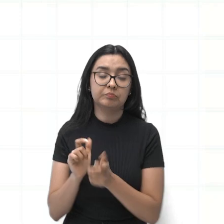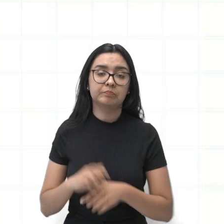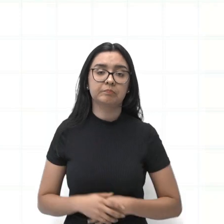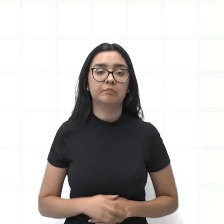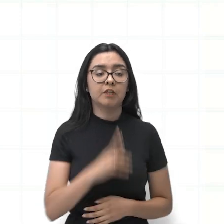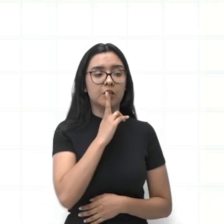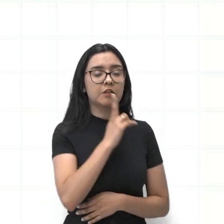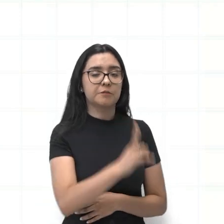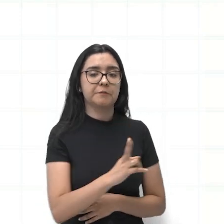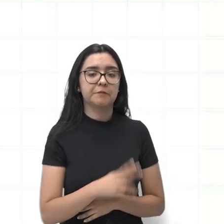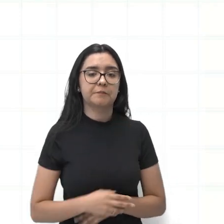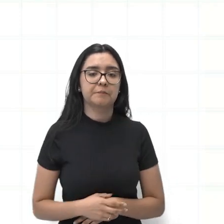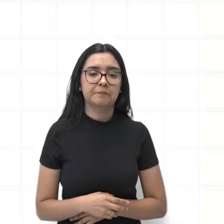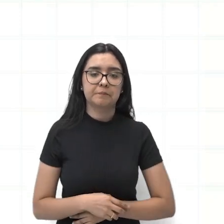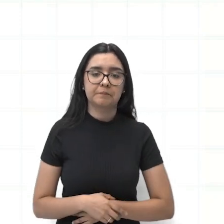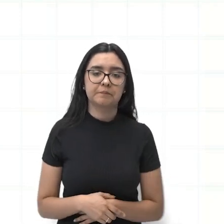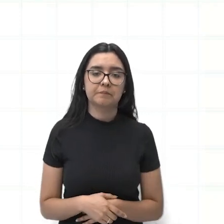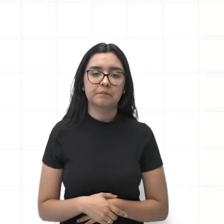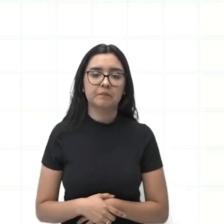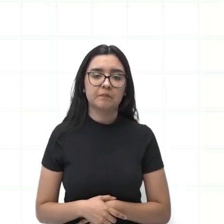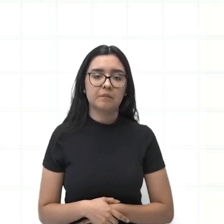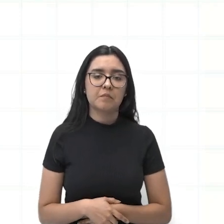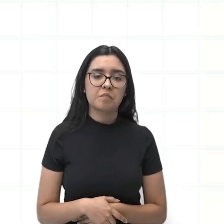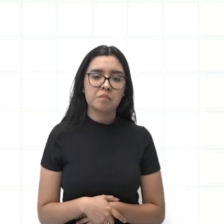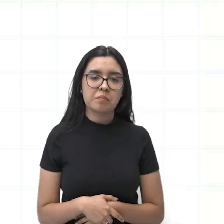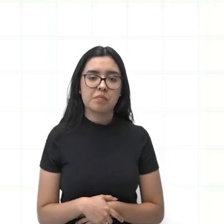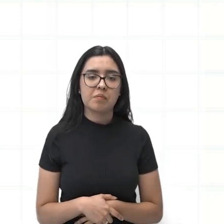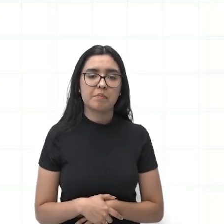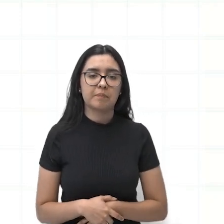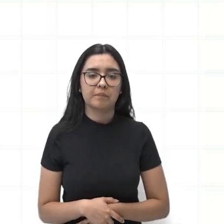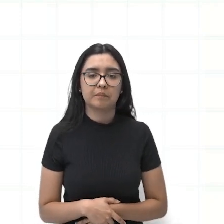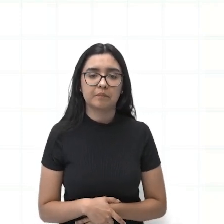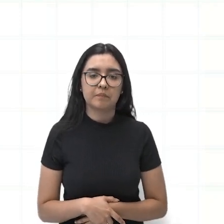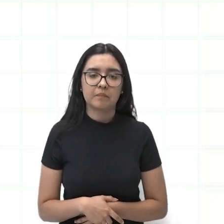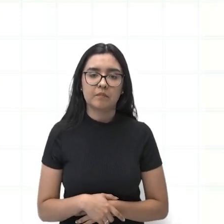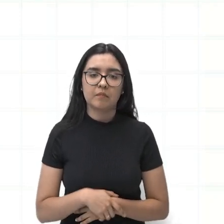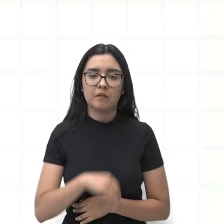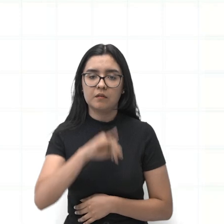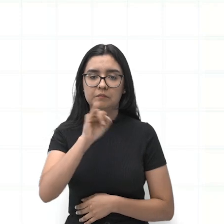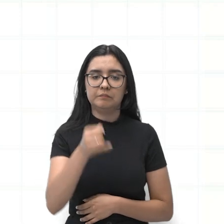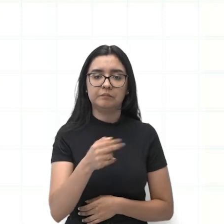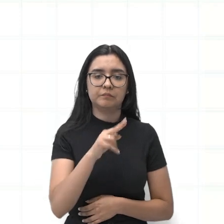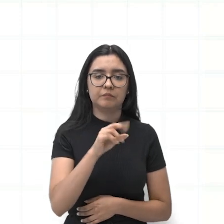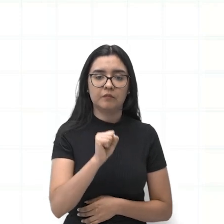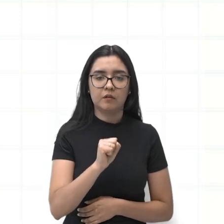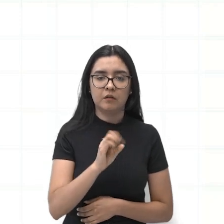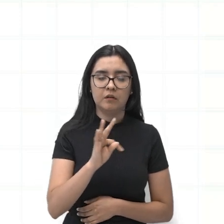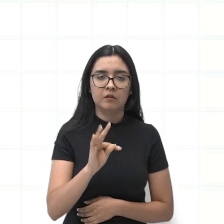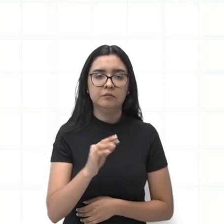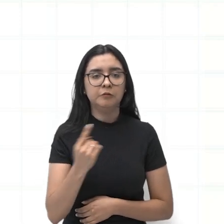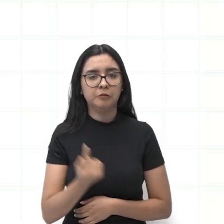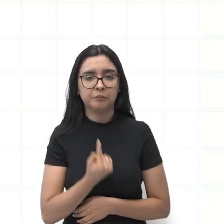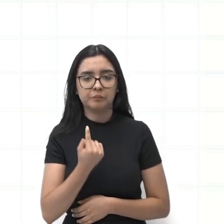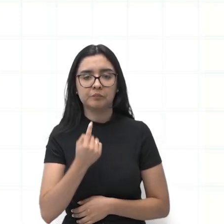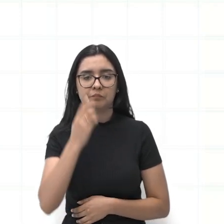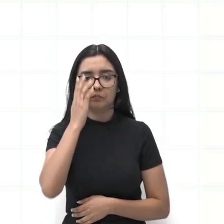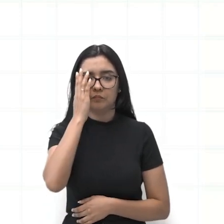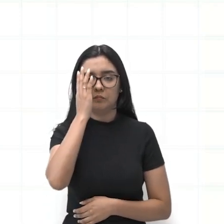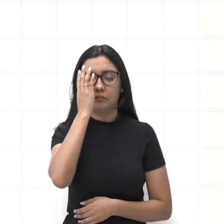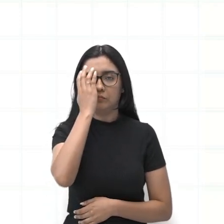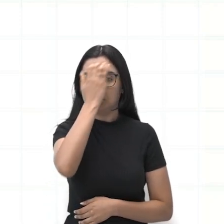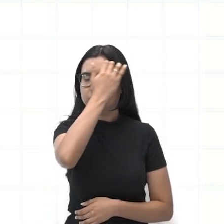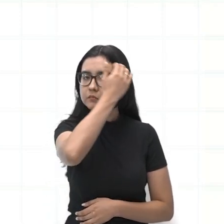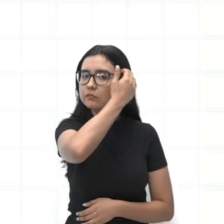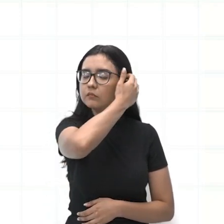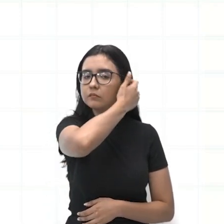família? Aí ele responde, it's just me. É só eu, a palavrinha just significa apenas, tá? Também no